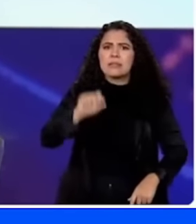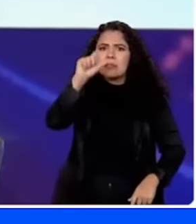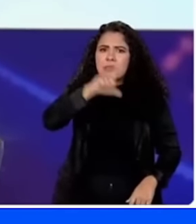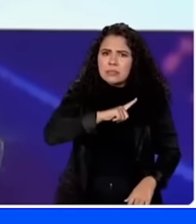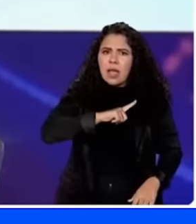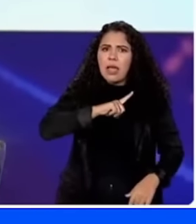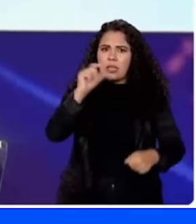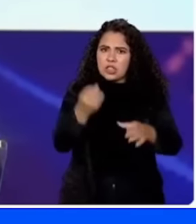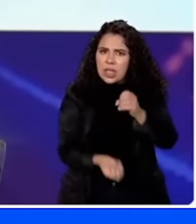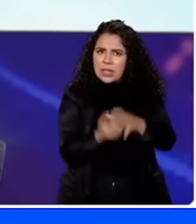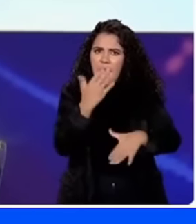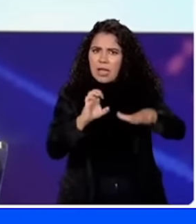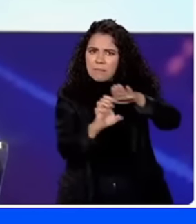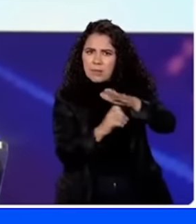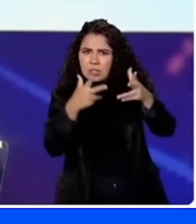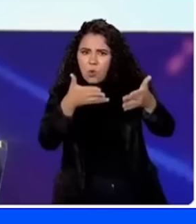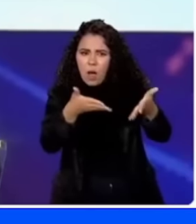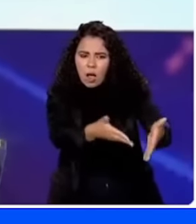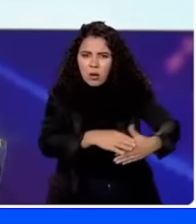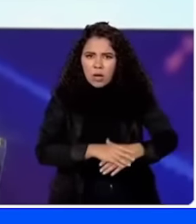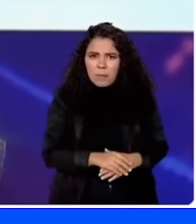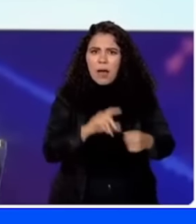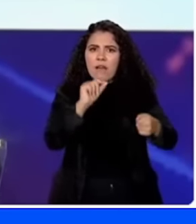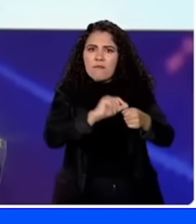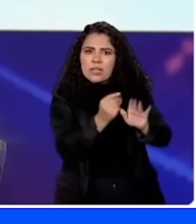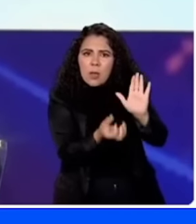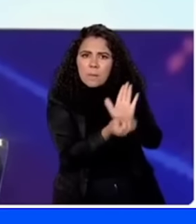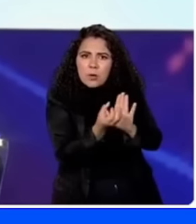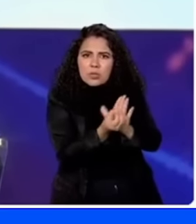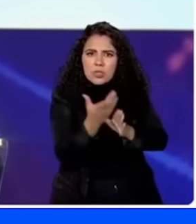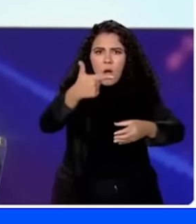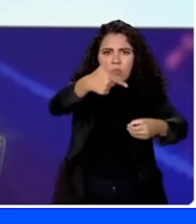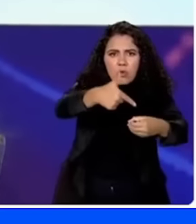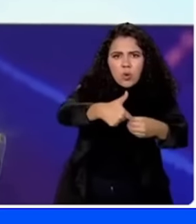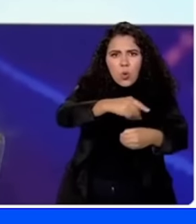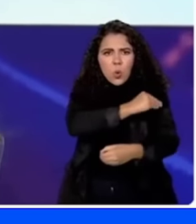para produzir um combustível desse, limpo,